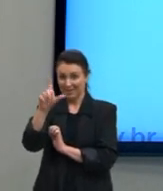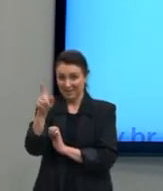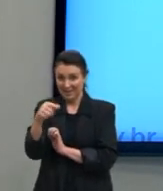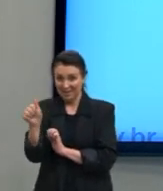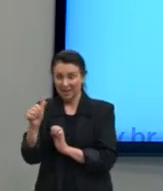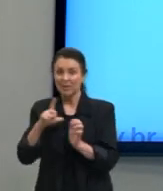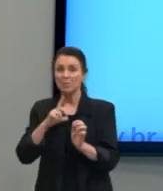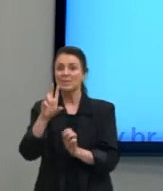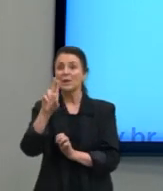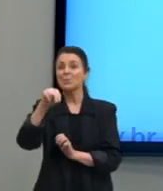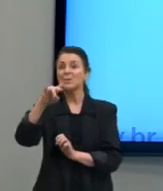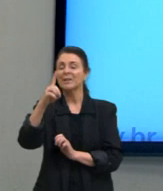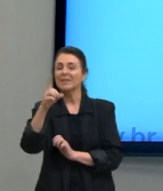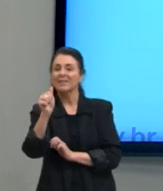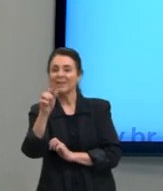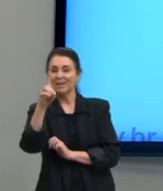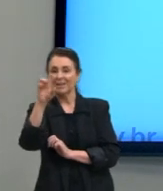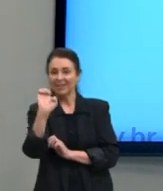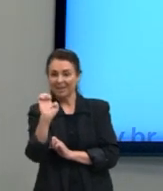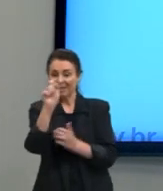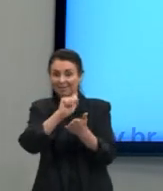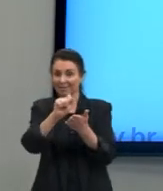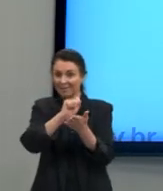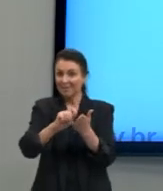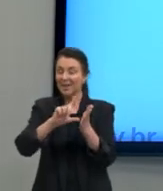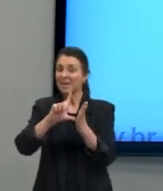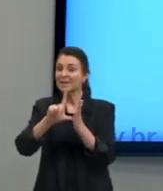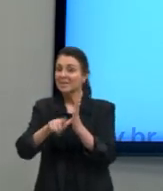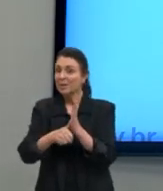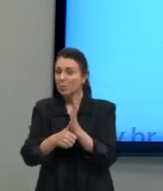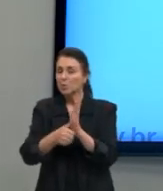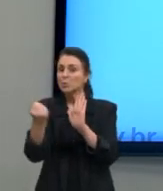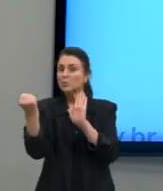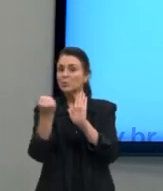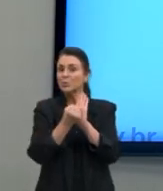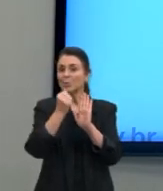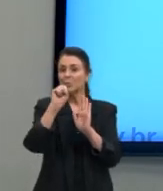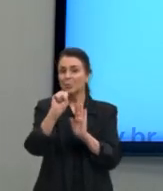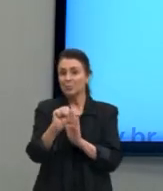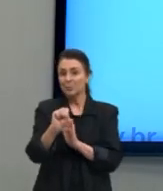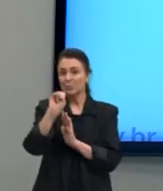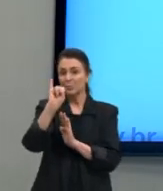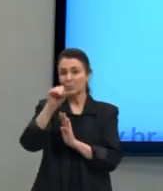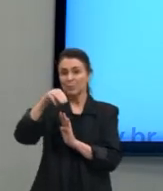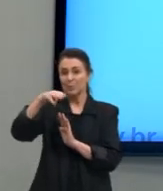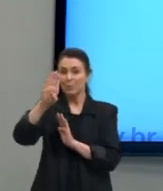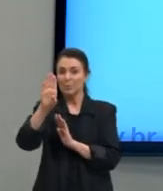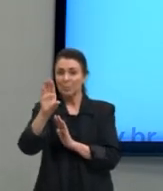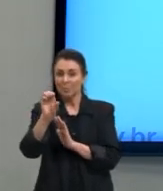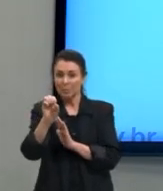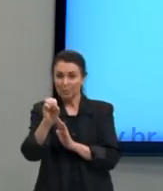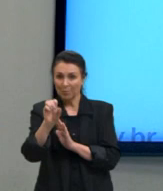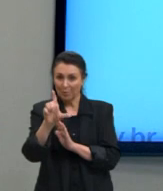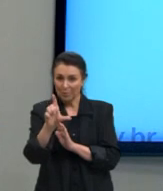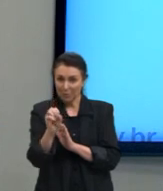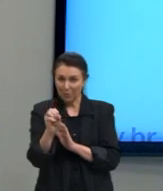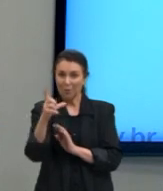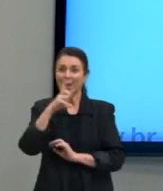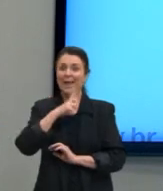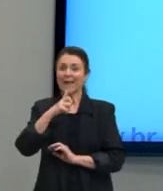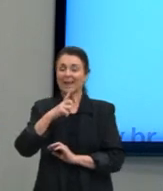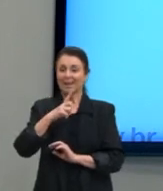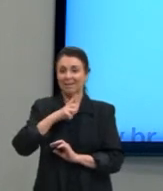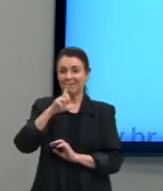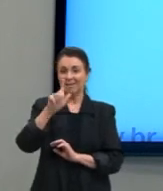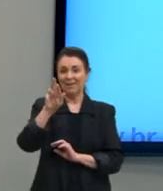unidade de medida na escrita e por último o símbolo dessa unidade Então a gente tem